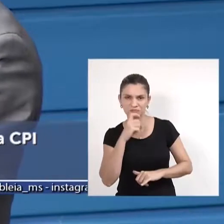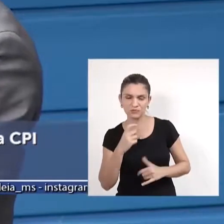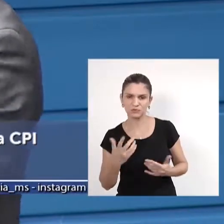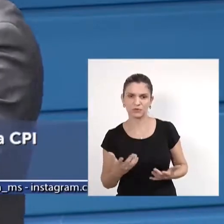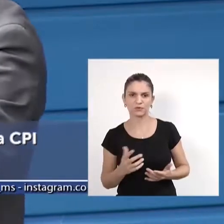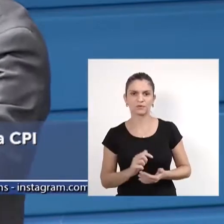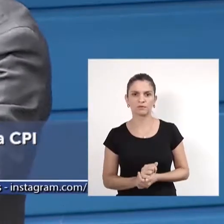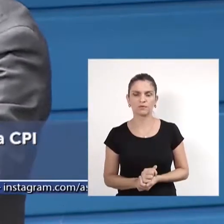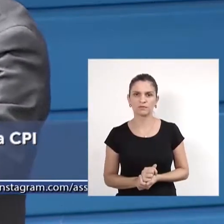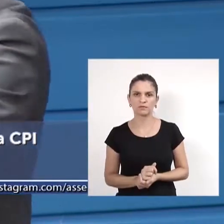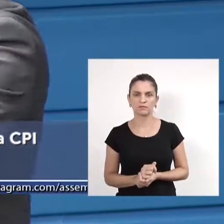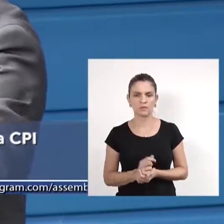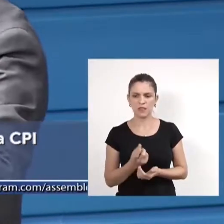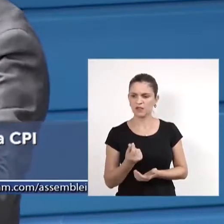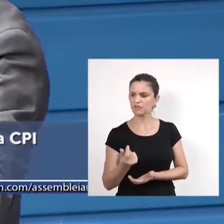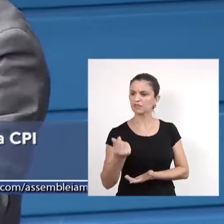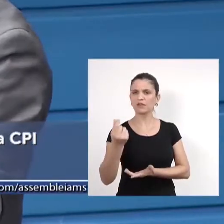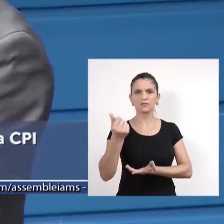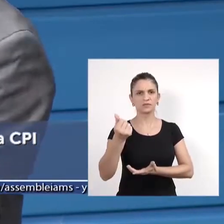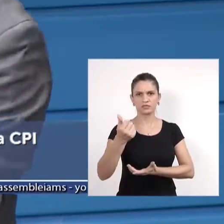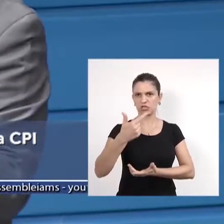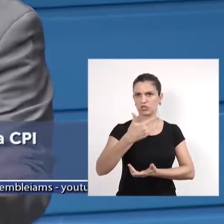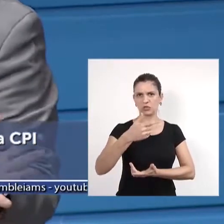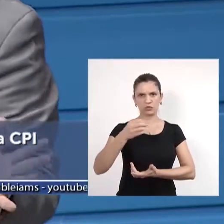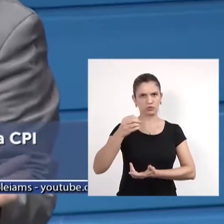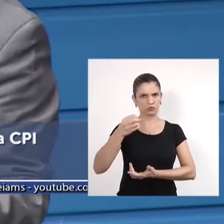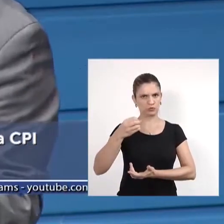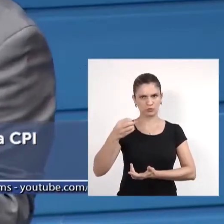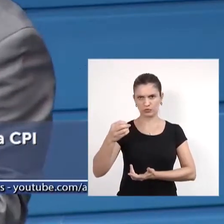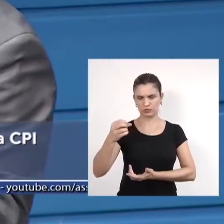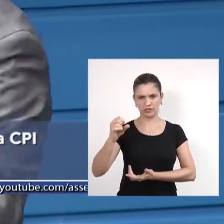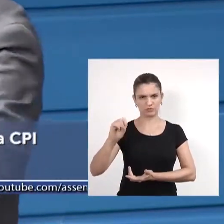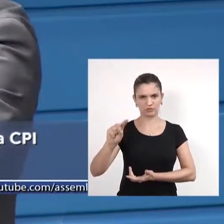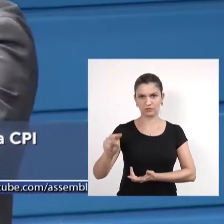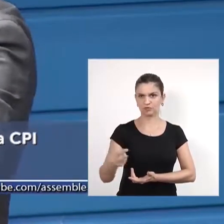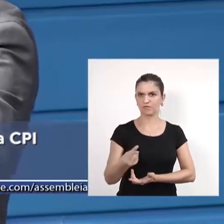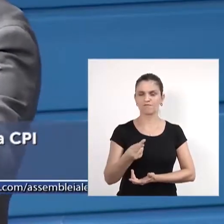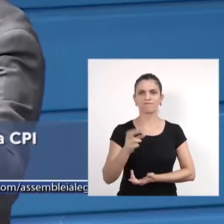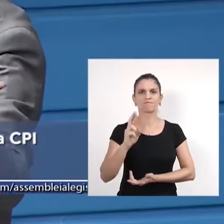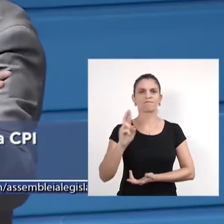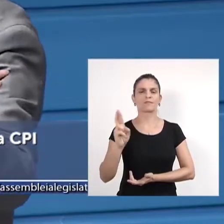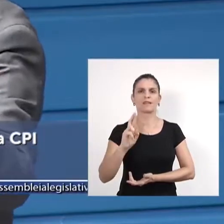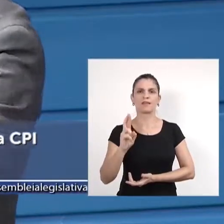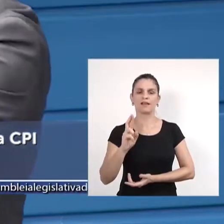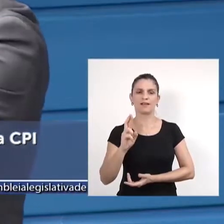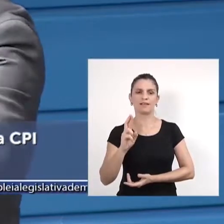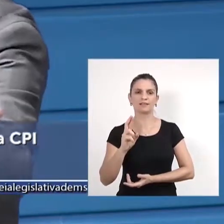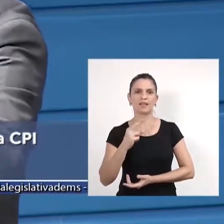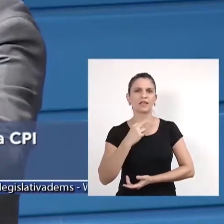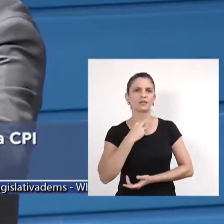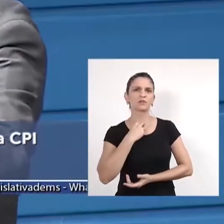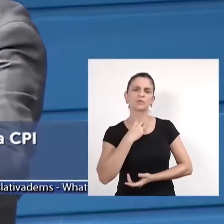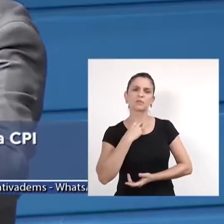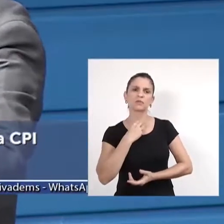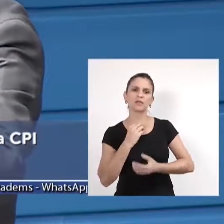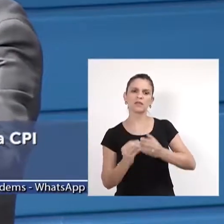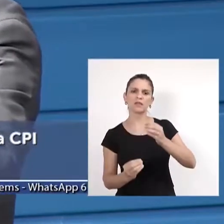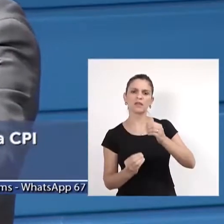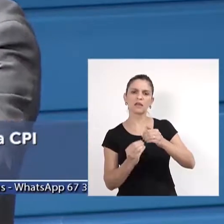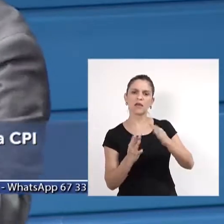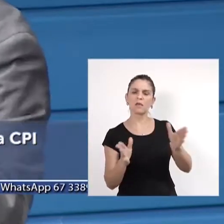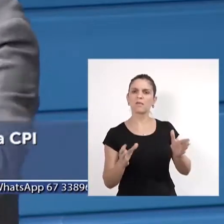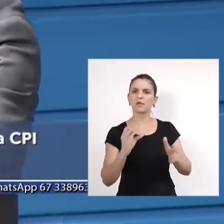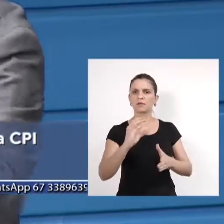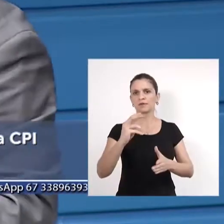falamos em dinheiro, em 200 mil reais, que não poderia fazer a CPI, porque a CPI custaria, porque eu não sei de onde nasceu